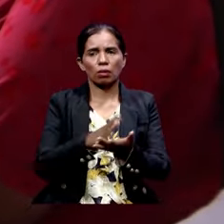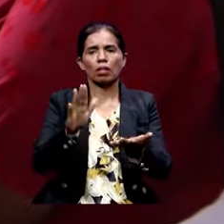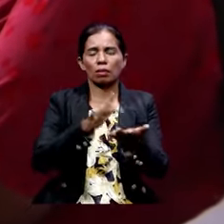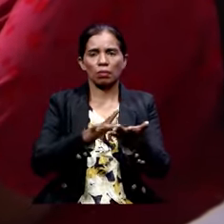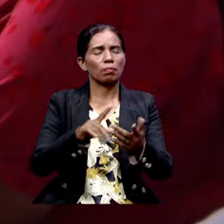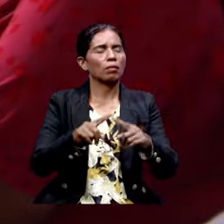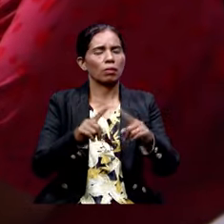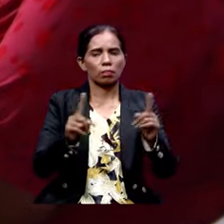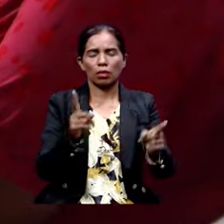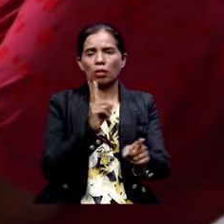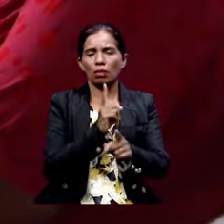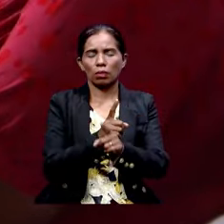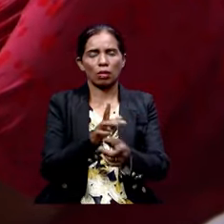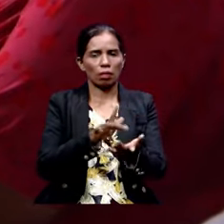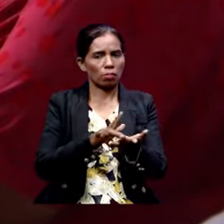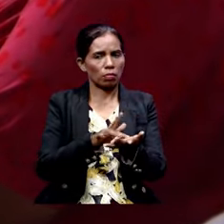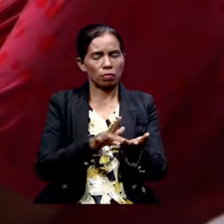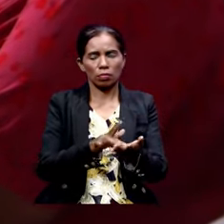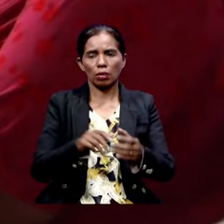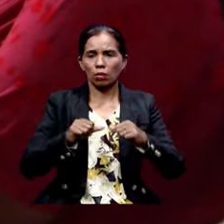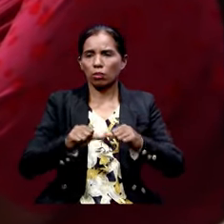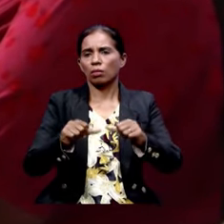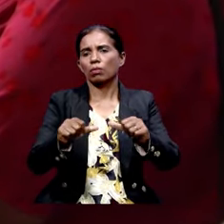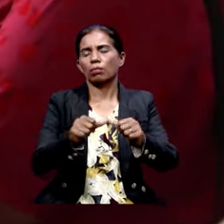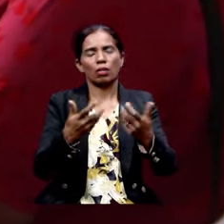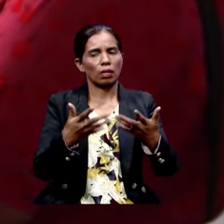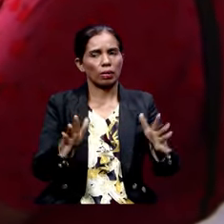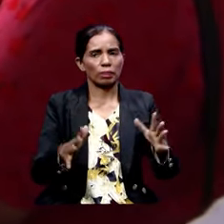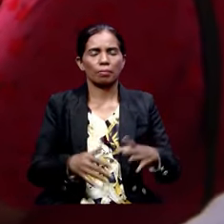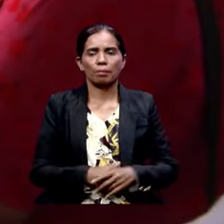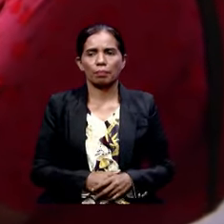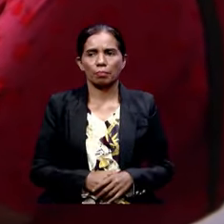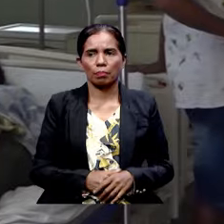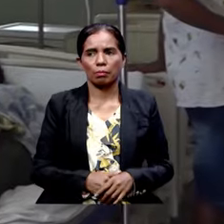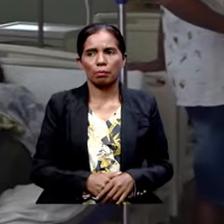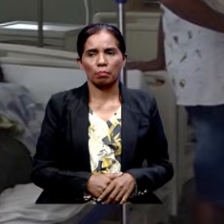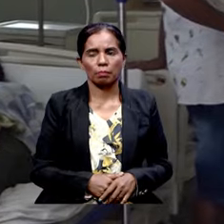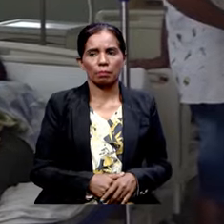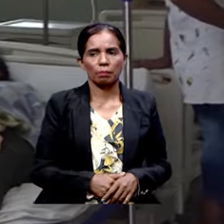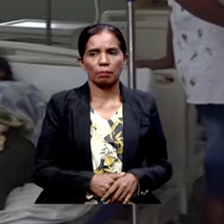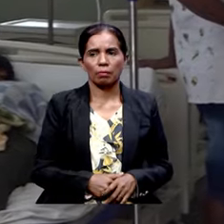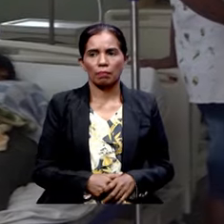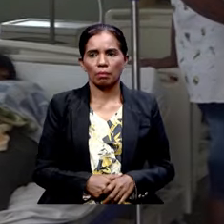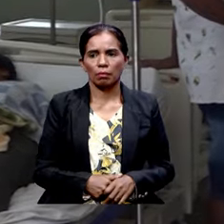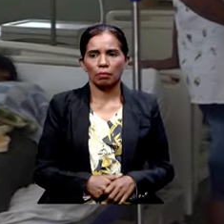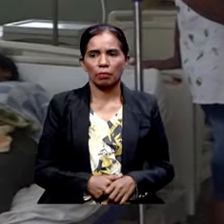mas bem a realidade estoque em Moro continua menos. Dilma Suzetti, Celina Lopes, GMN.